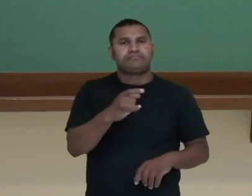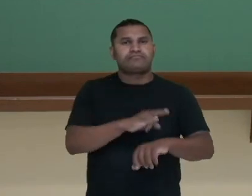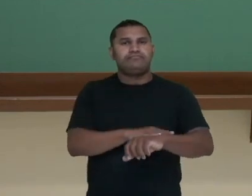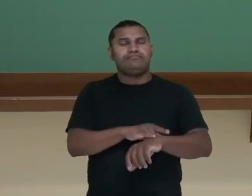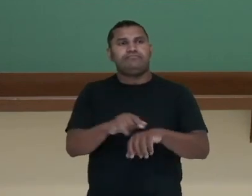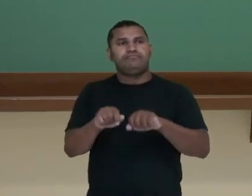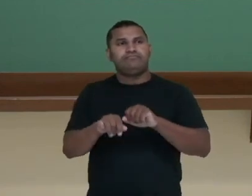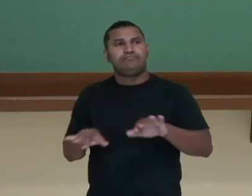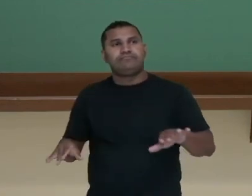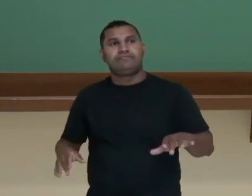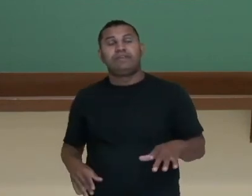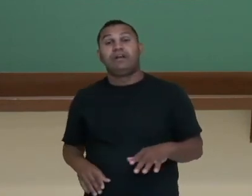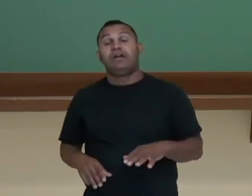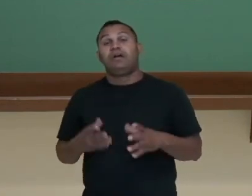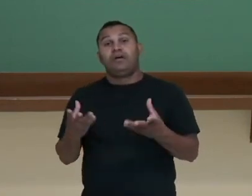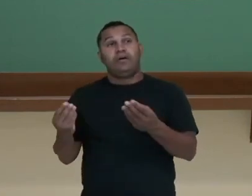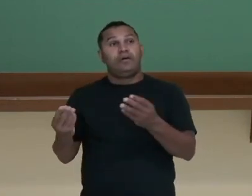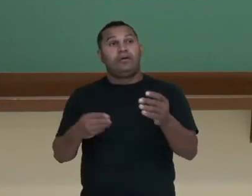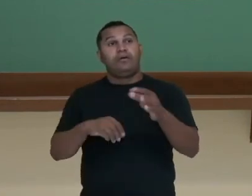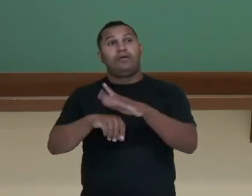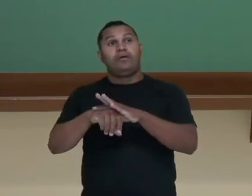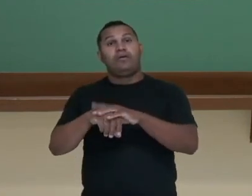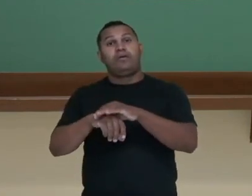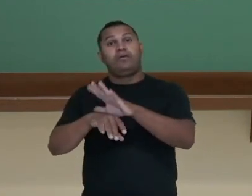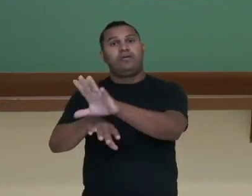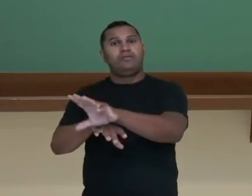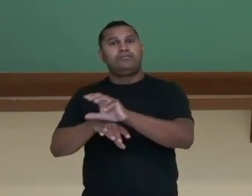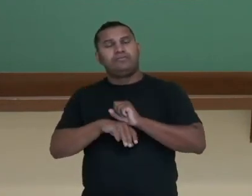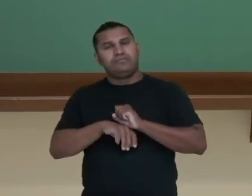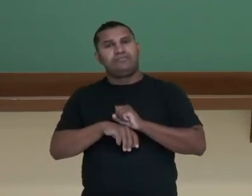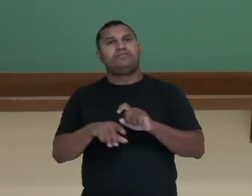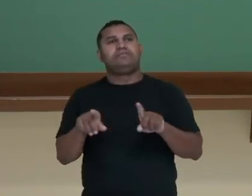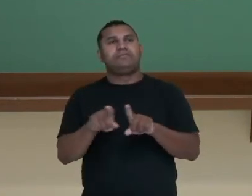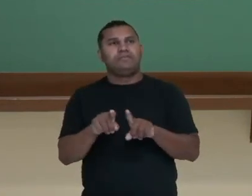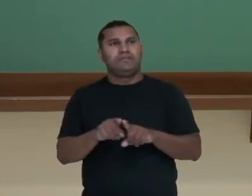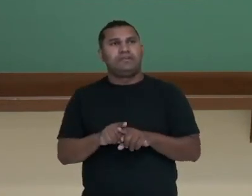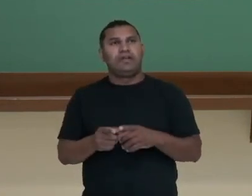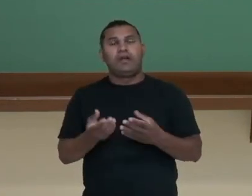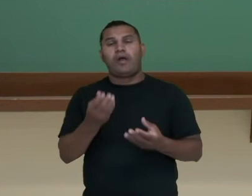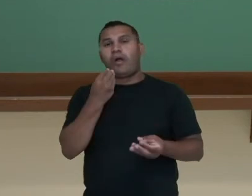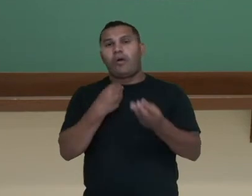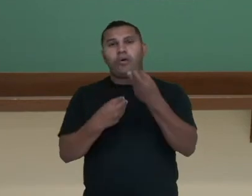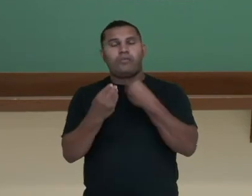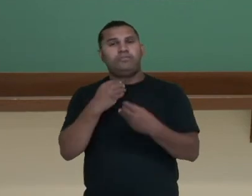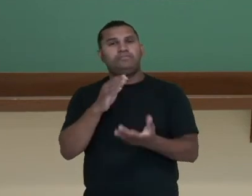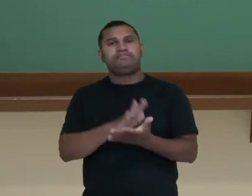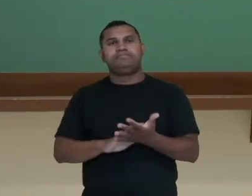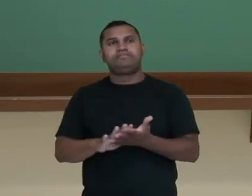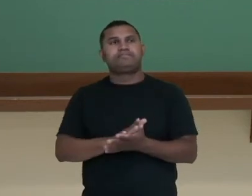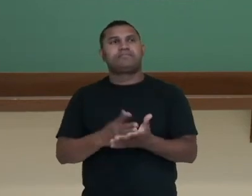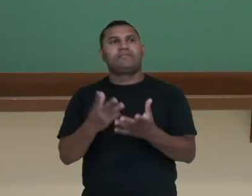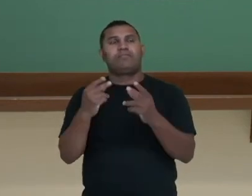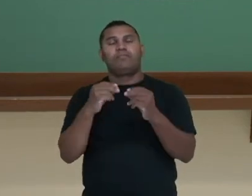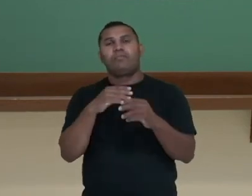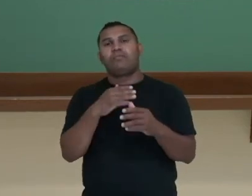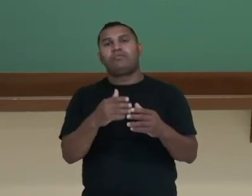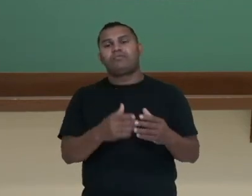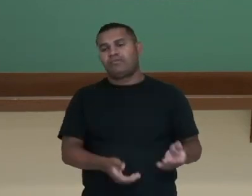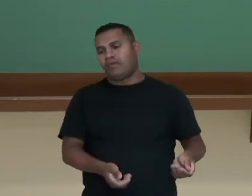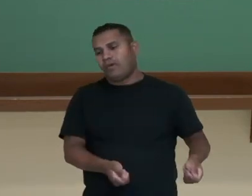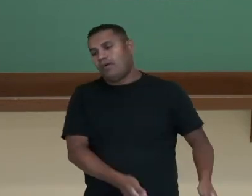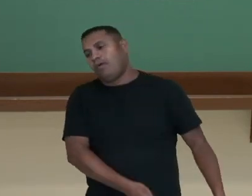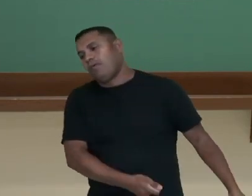a falta de água, a desnutrição, a falta de alimento e aí a grande quantidade de africanos que morreram